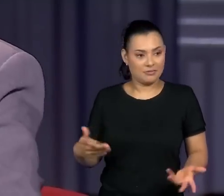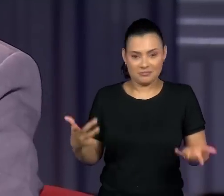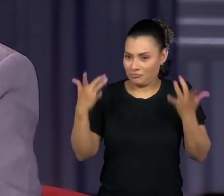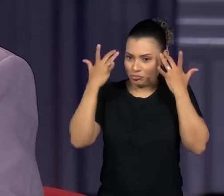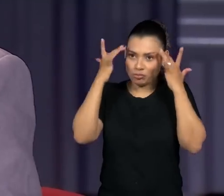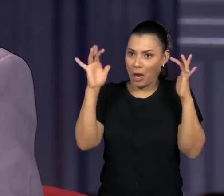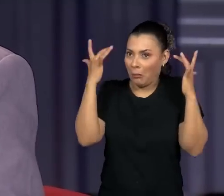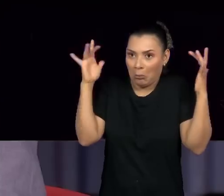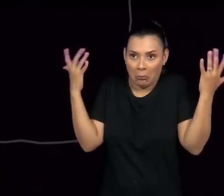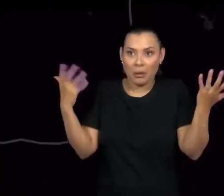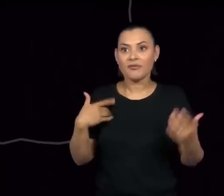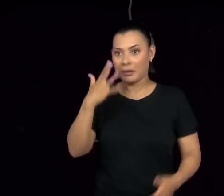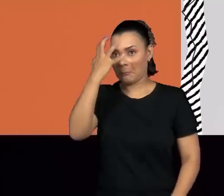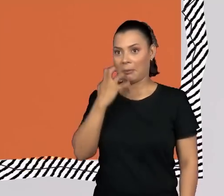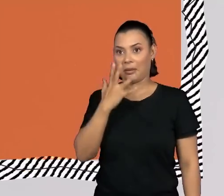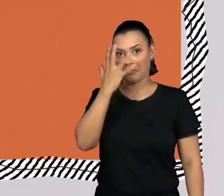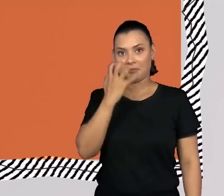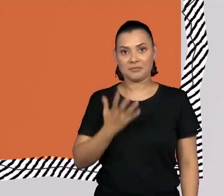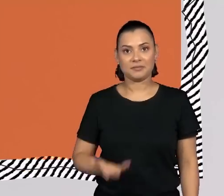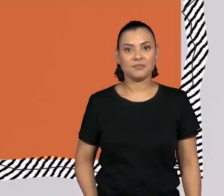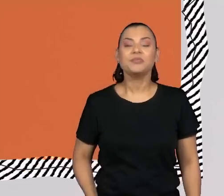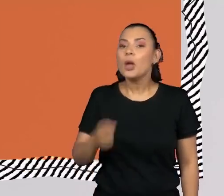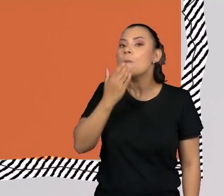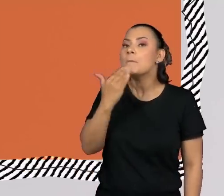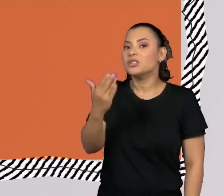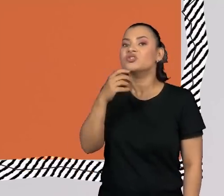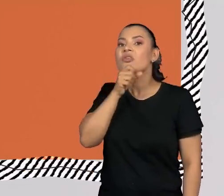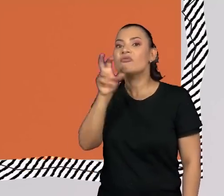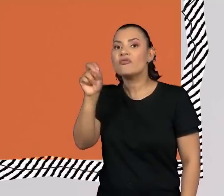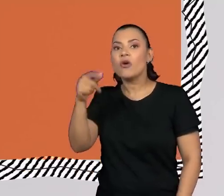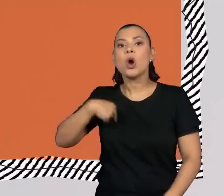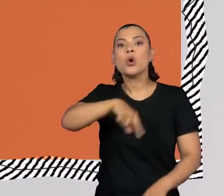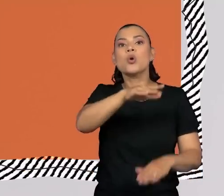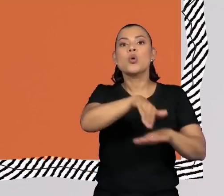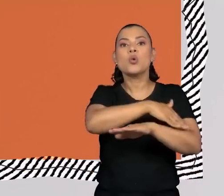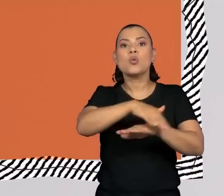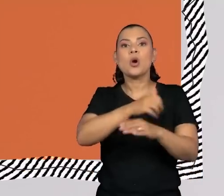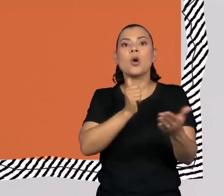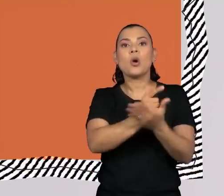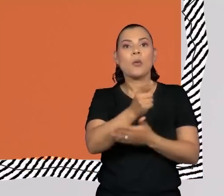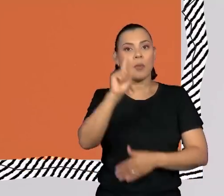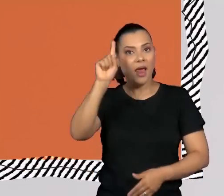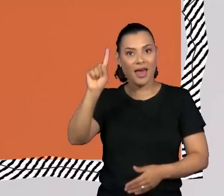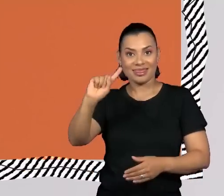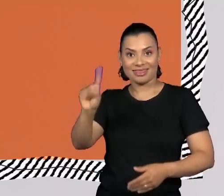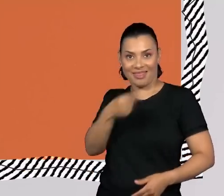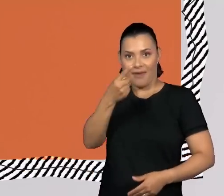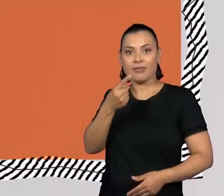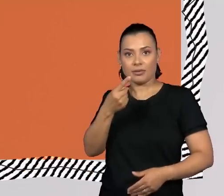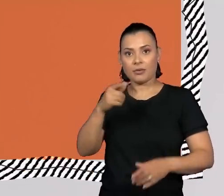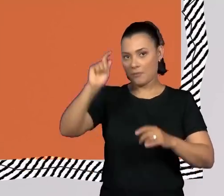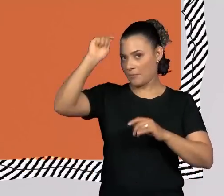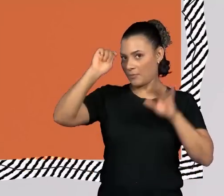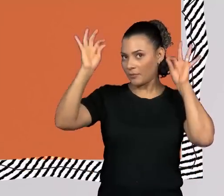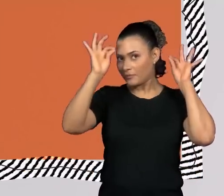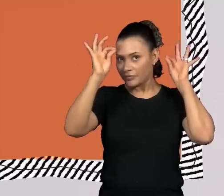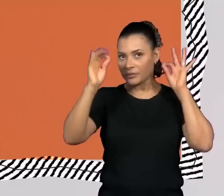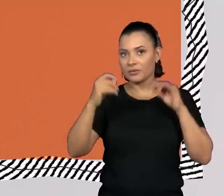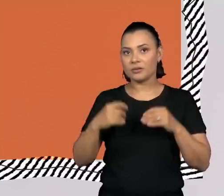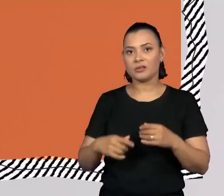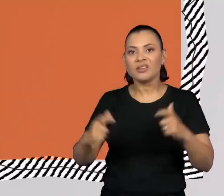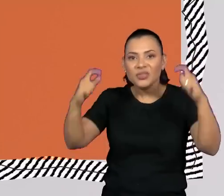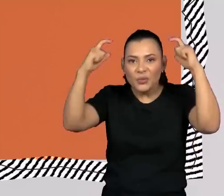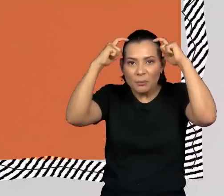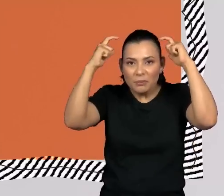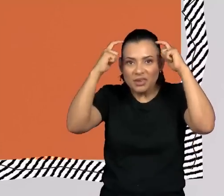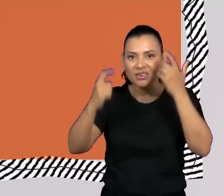Ela fica chateada. Pedi pra minha avó ir na rua comprar um chapéu da Nike de cria. Minha avó foi e trouxe do Mickey Mouse.